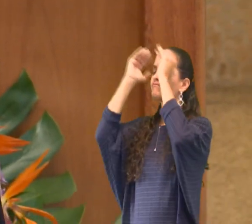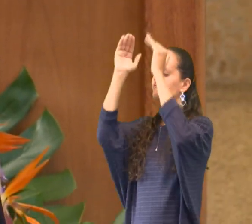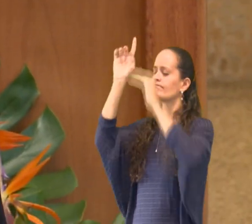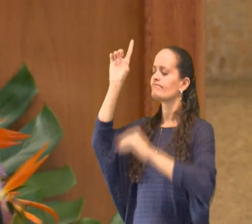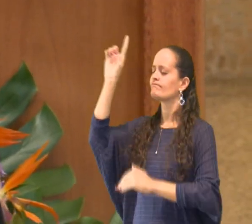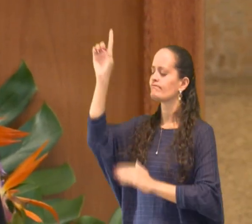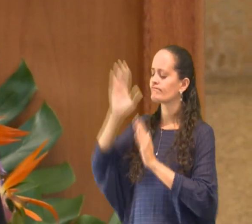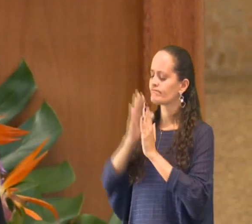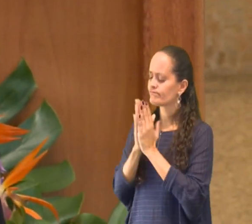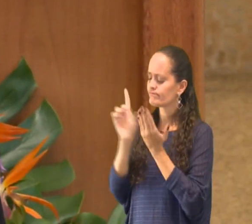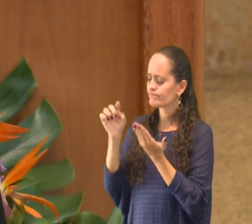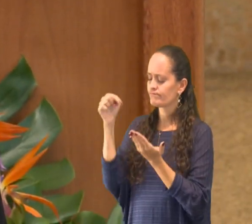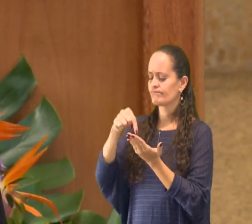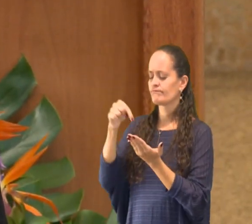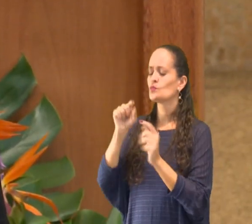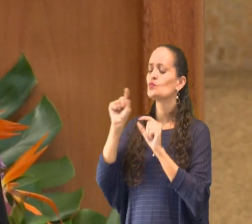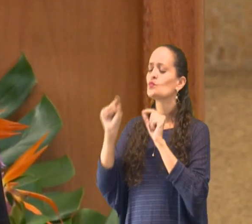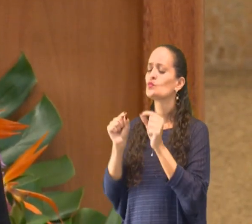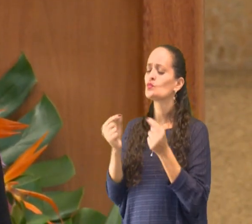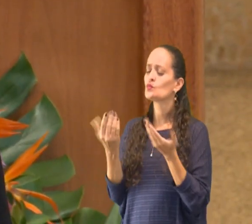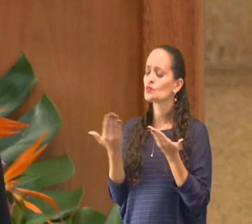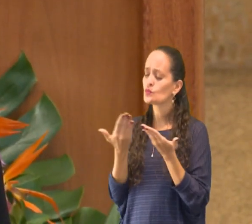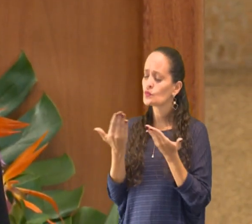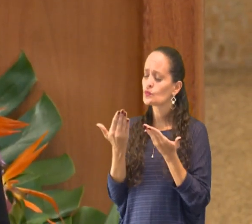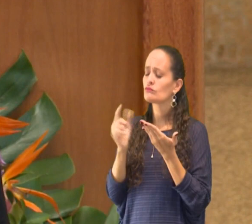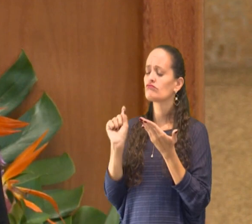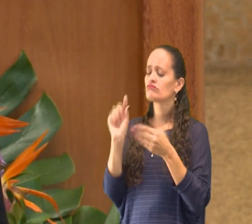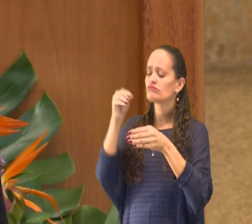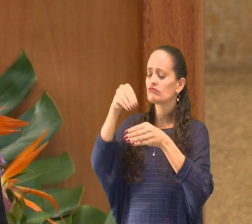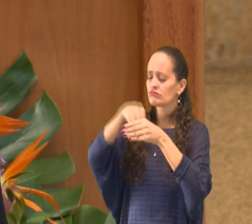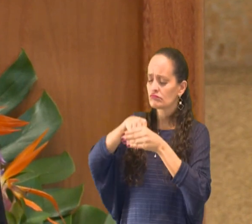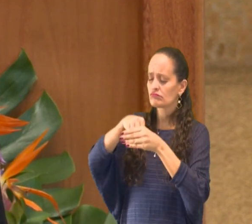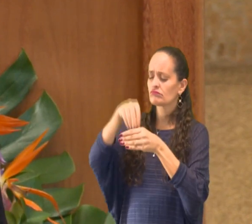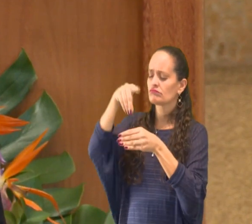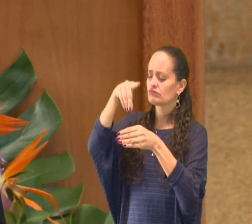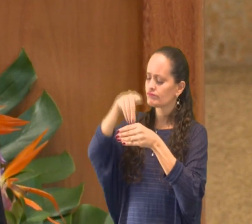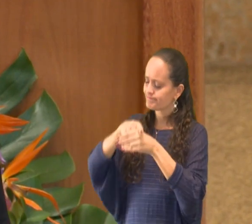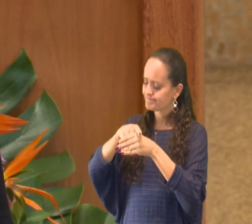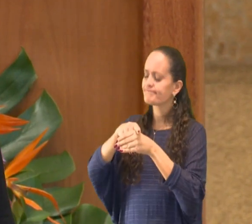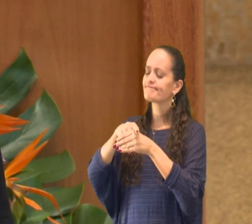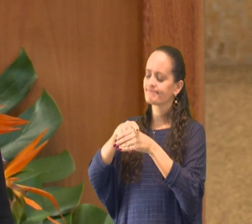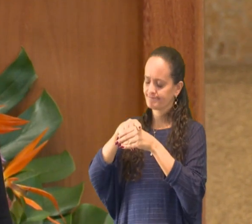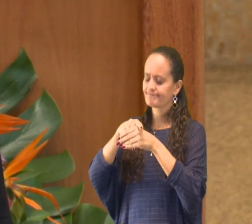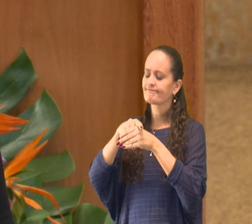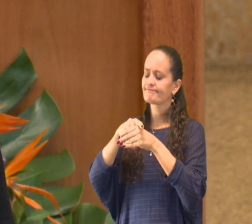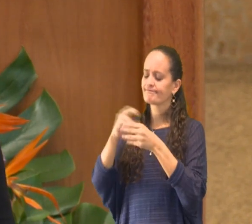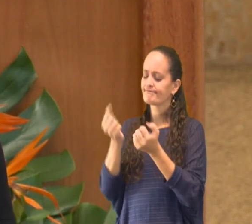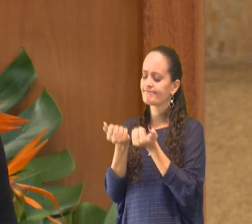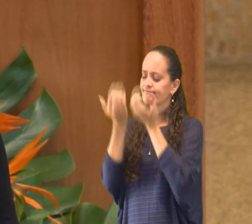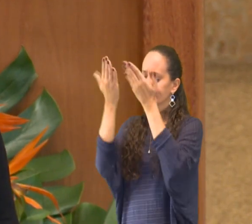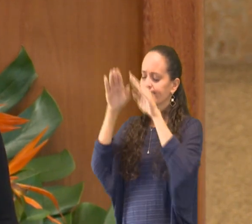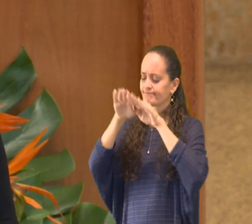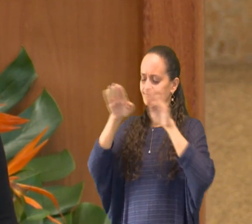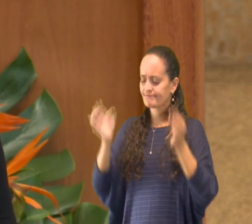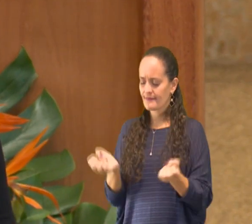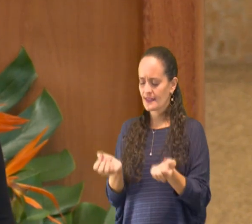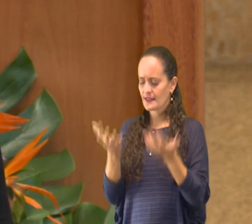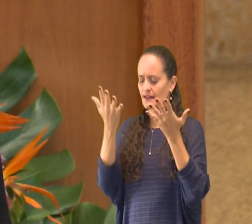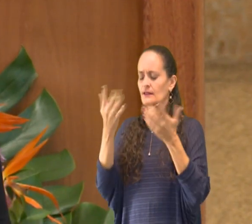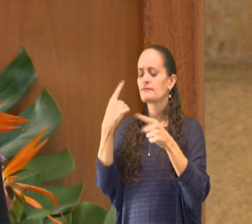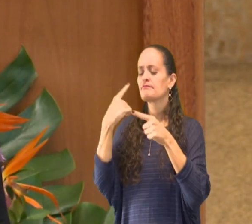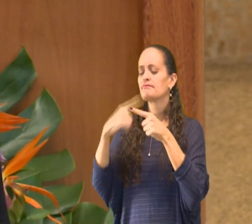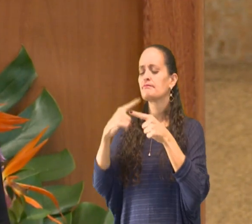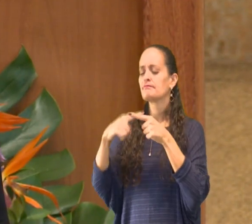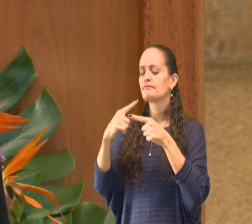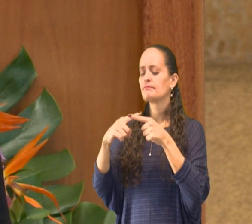Tua palavra, trazer aqui os nossos dízimos e as nossas ofertas no Teu altar, para que o